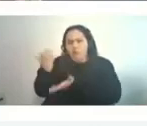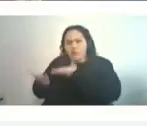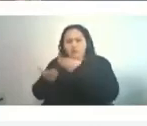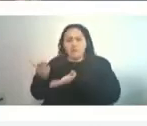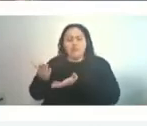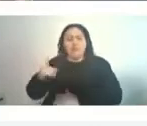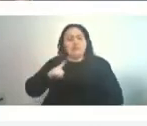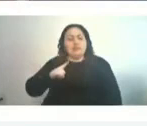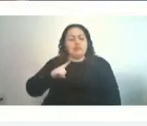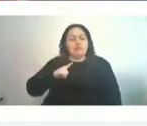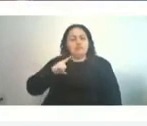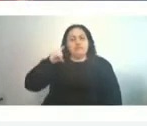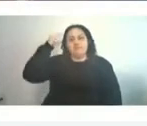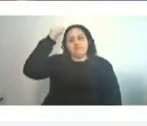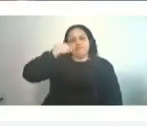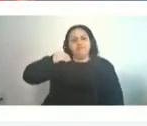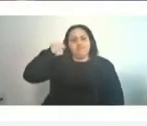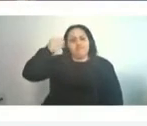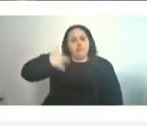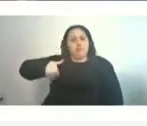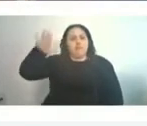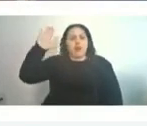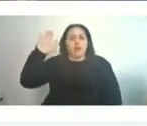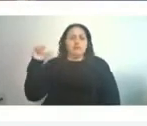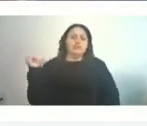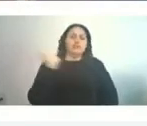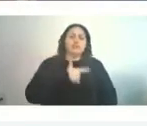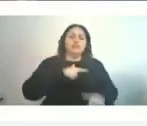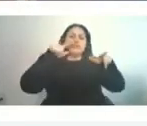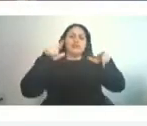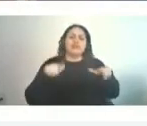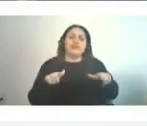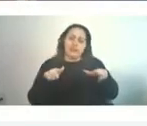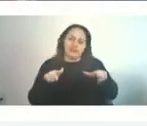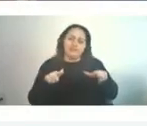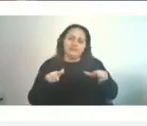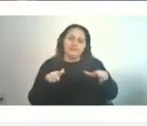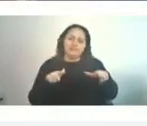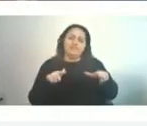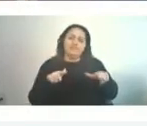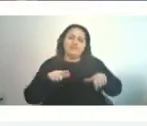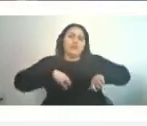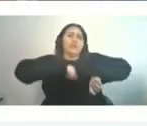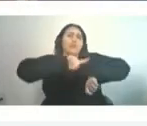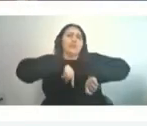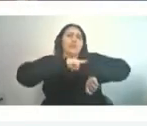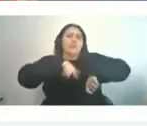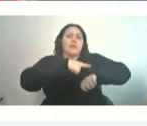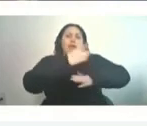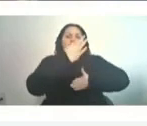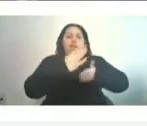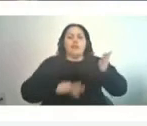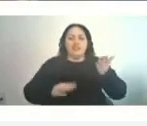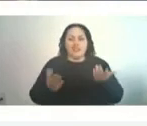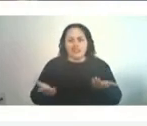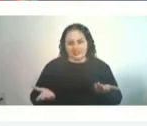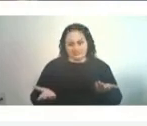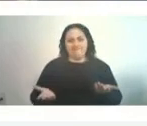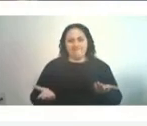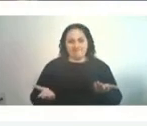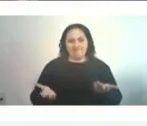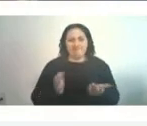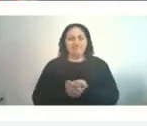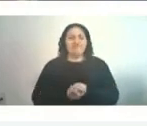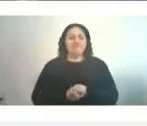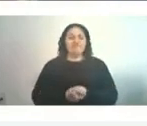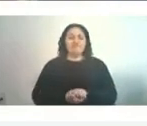vai ter um sentido muito mais significativo para ele, né, do que muitas aulas teóricas. Então, acho